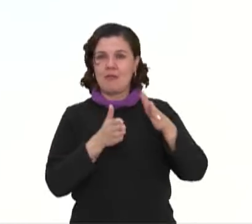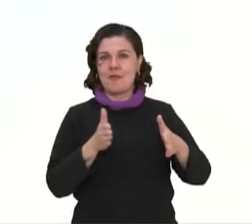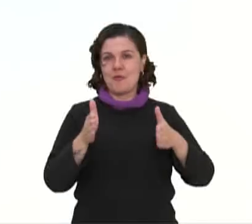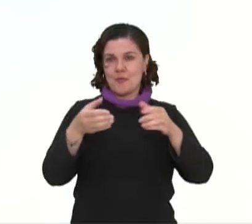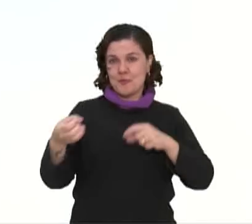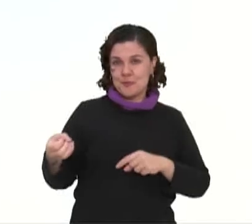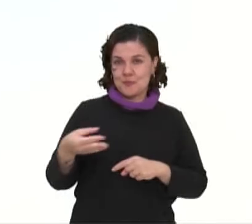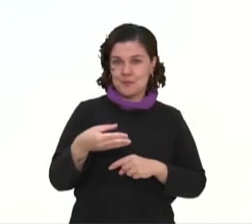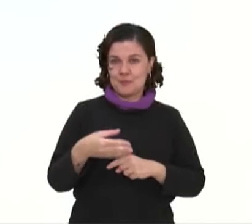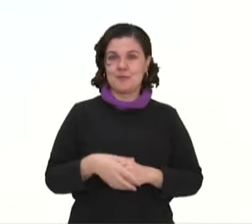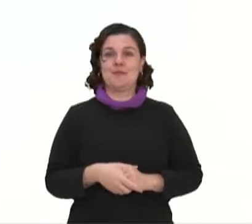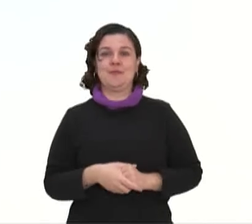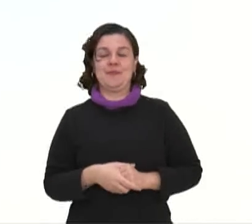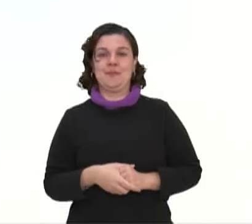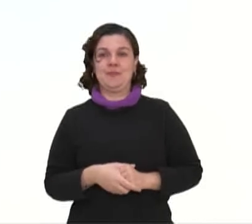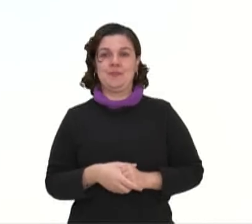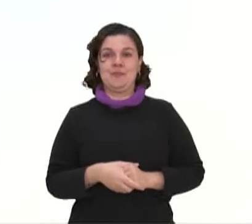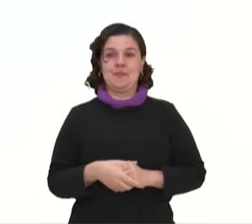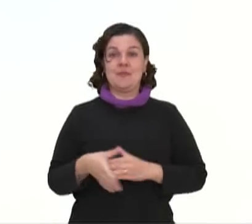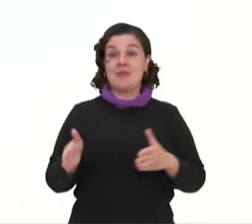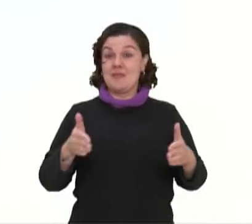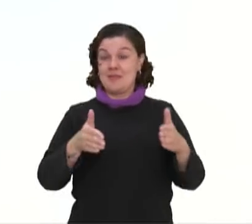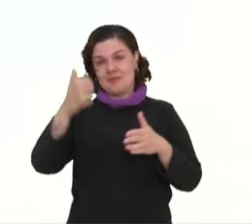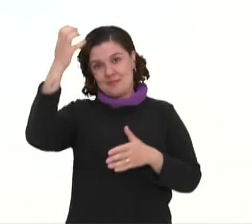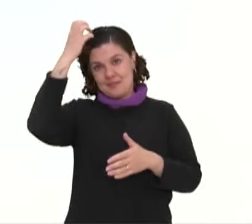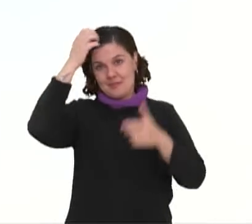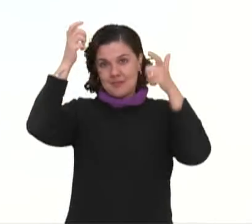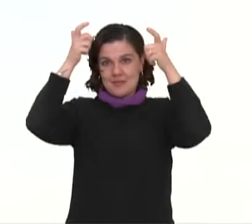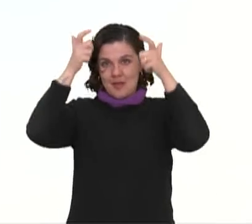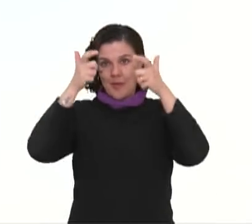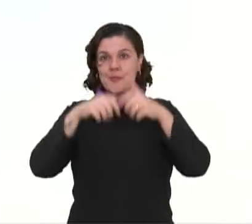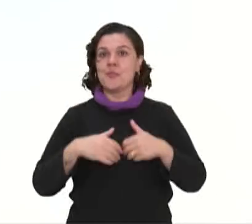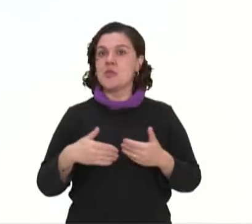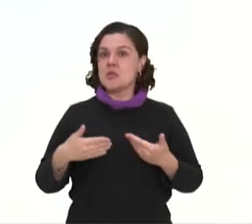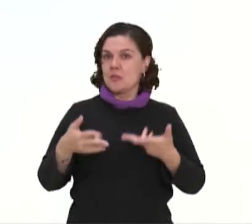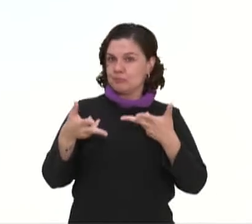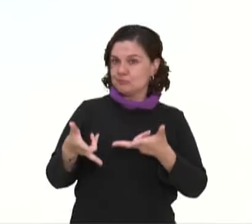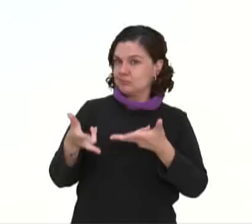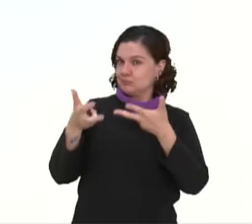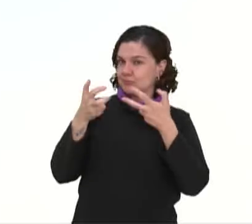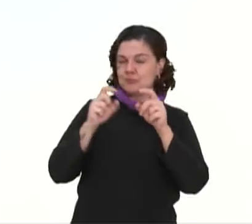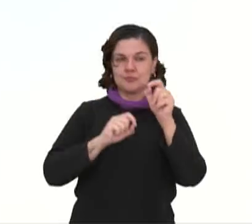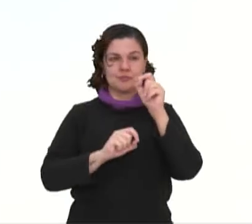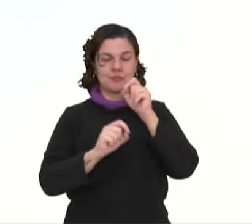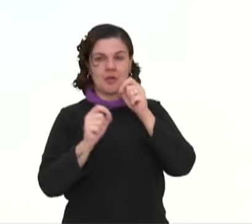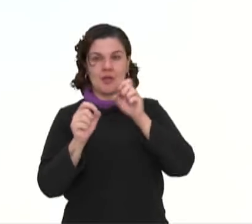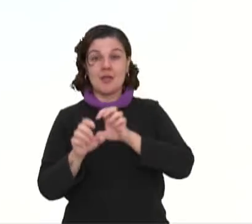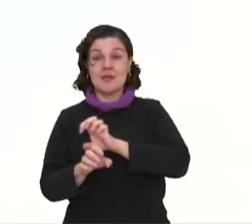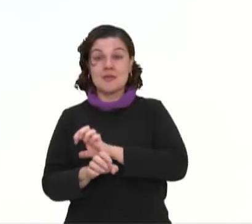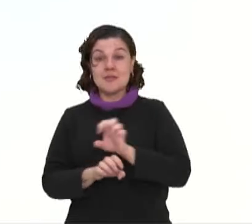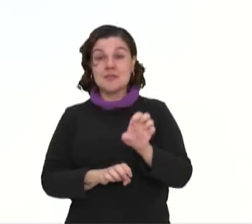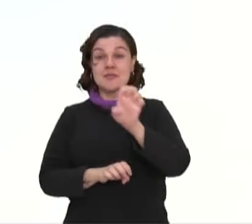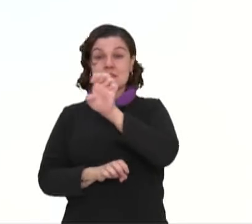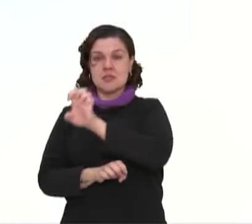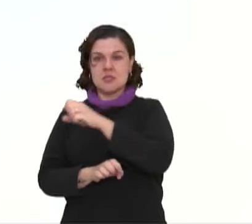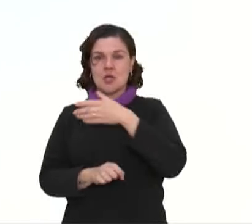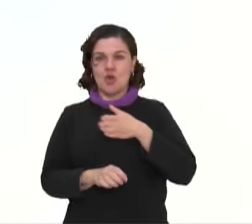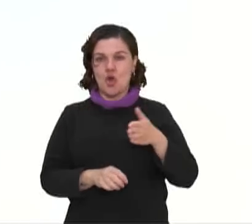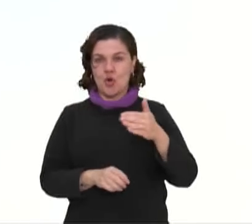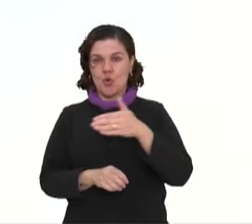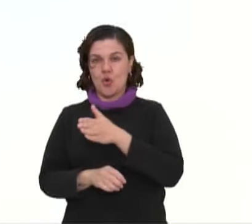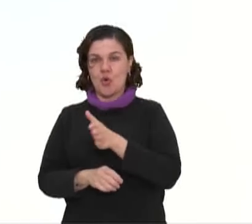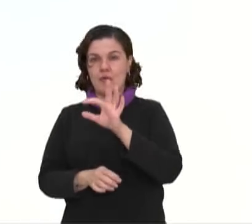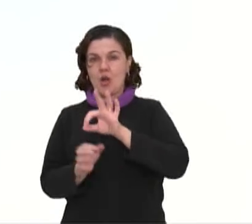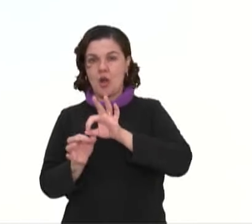caminho novo da Estrada Real. Então você vai reparar que do lado esquerdo, esse caminho tem mais curvas e é mais